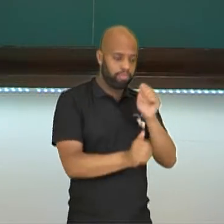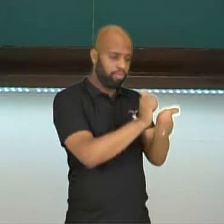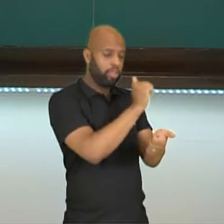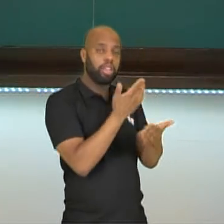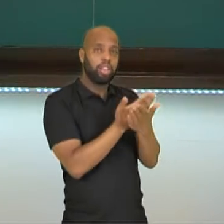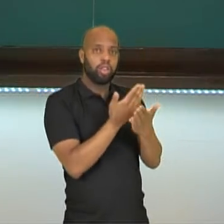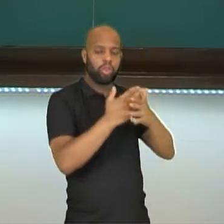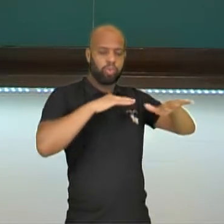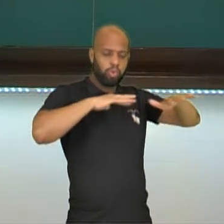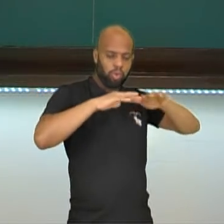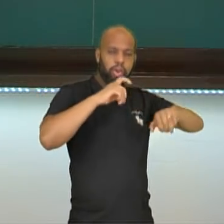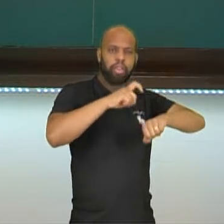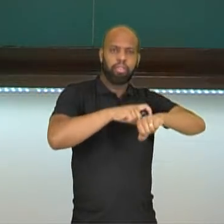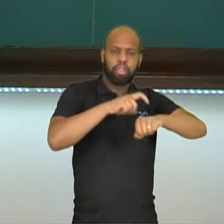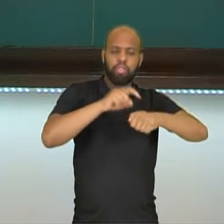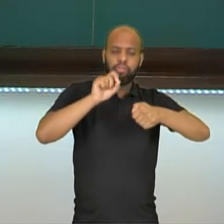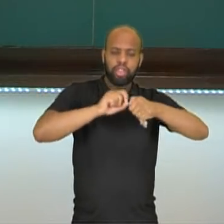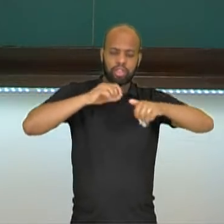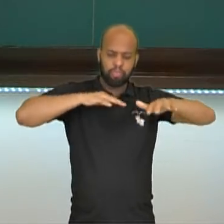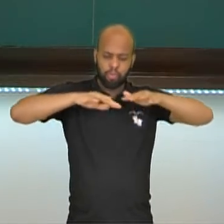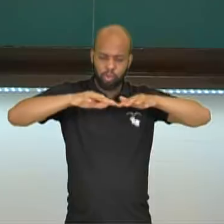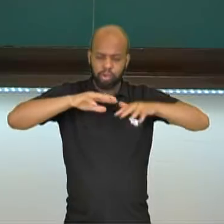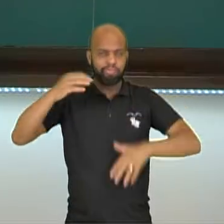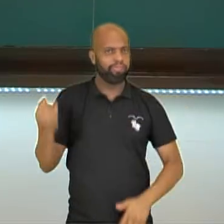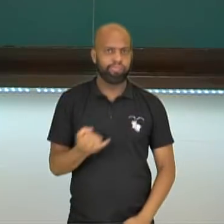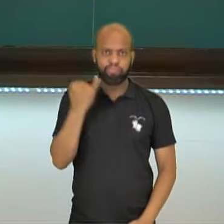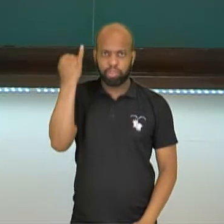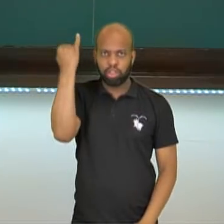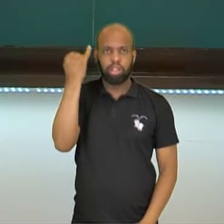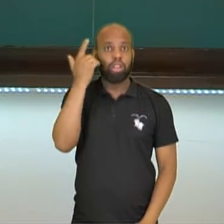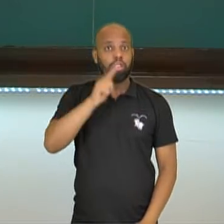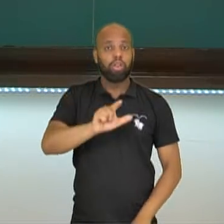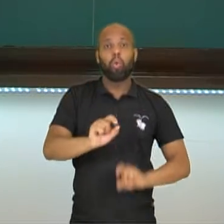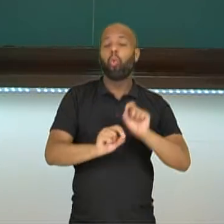forma, o tempo que tem que fazer tais movimentos é fundamental para você ter